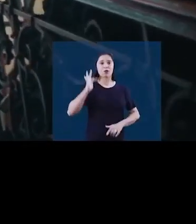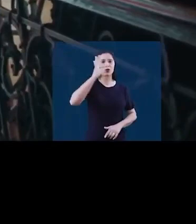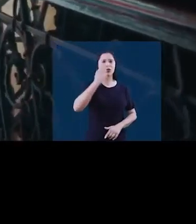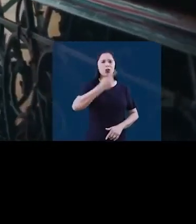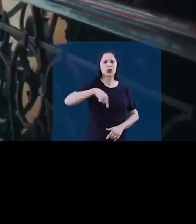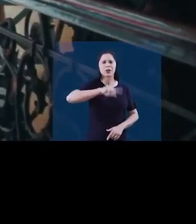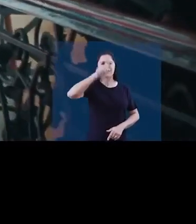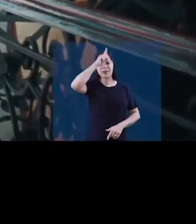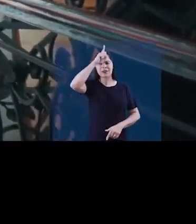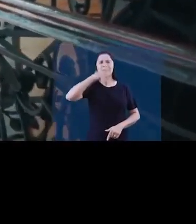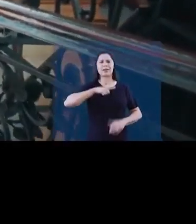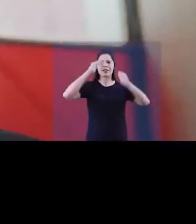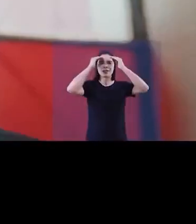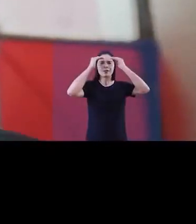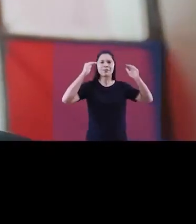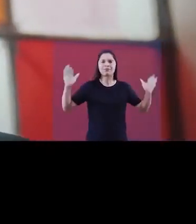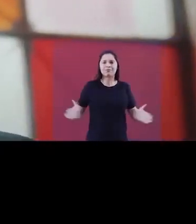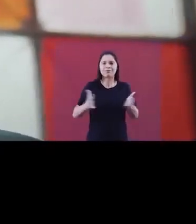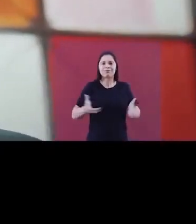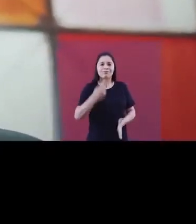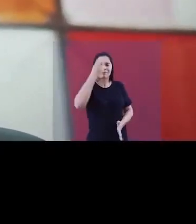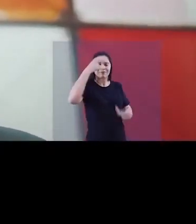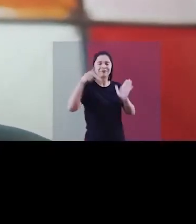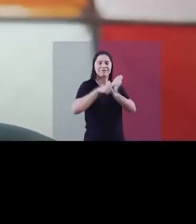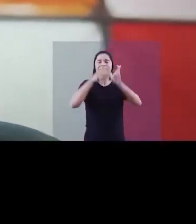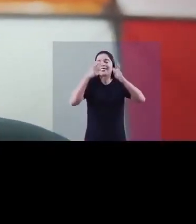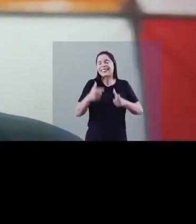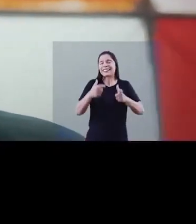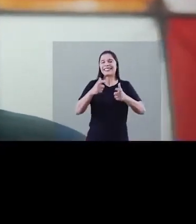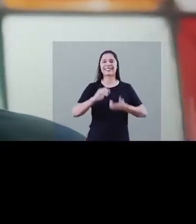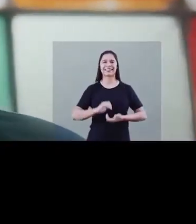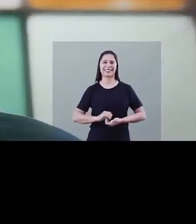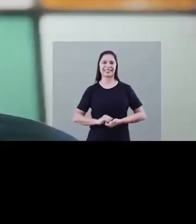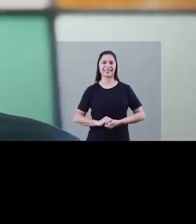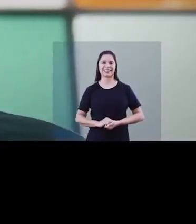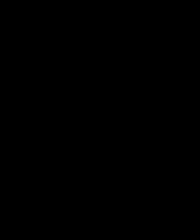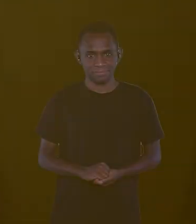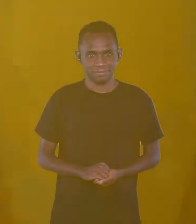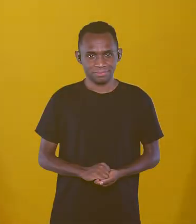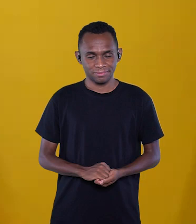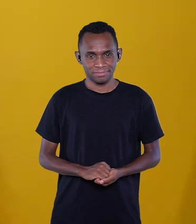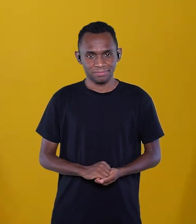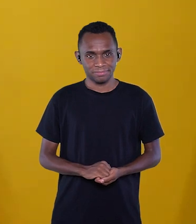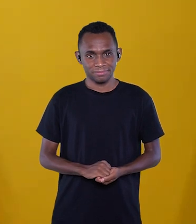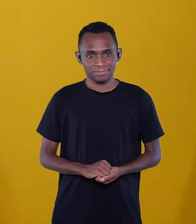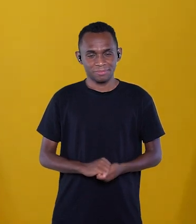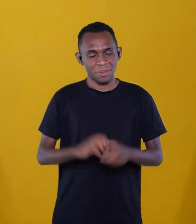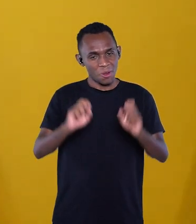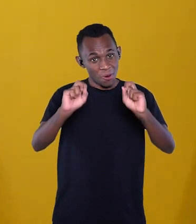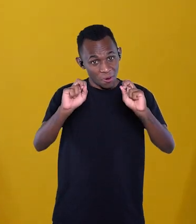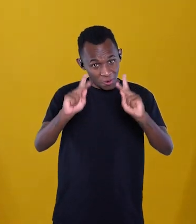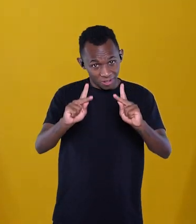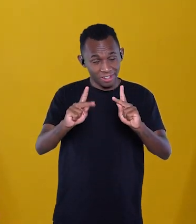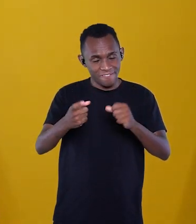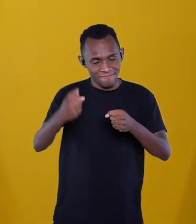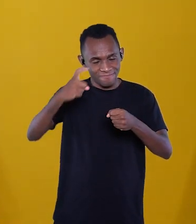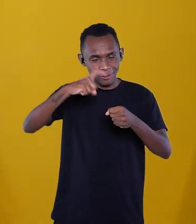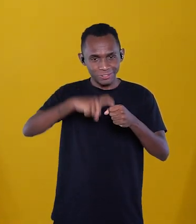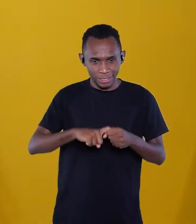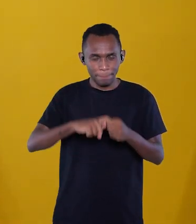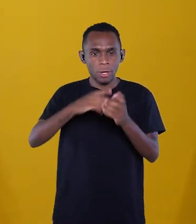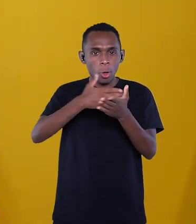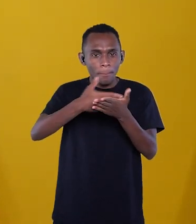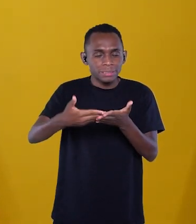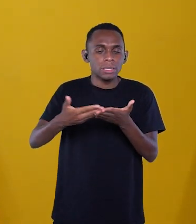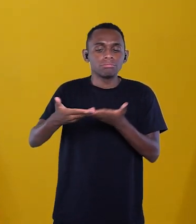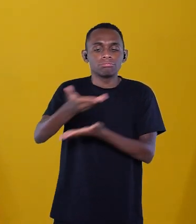Gerdau, o futuro se molda com respeito e incentiva a cultura local. Agora sim, a gente volta para